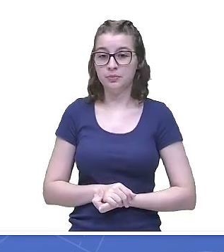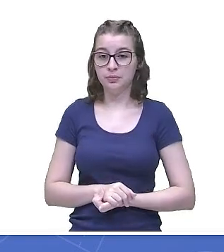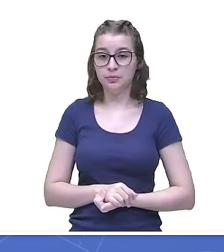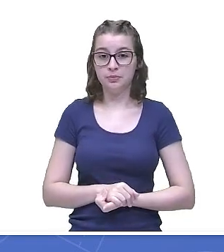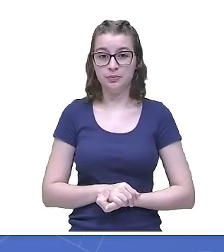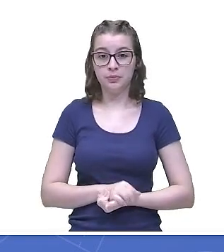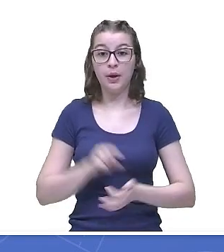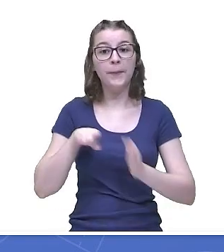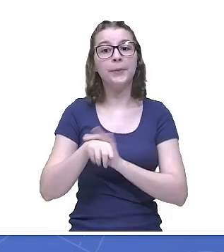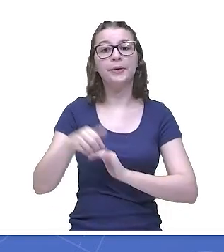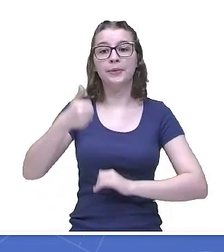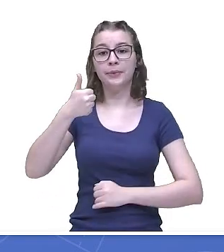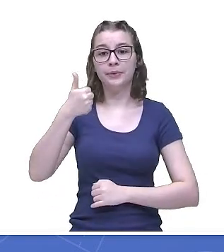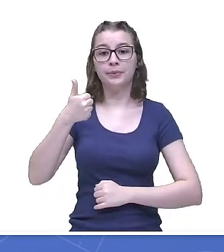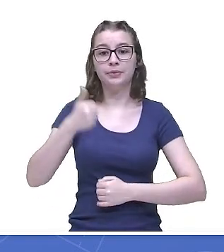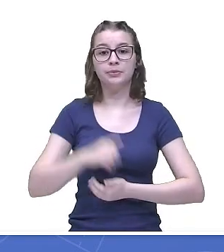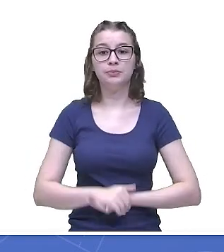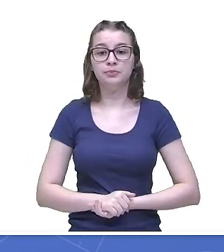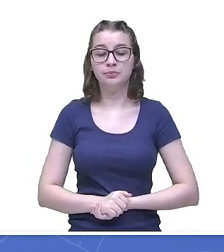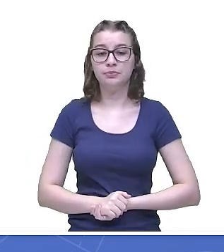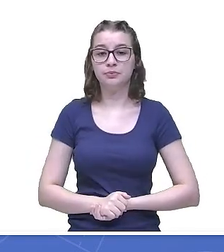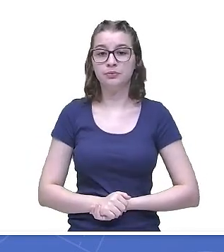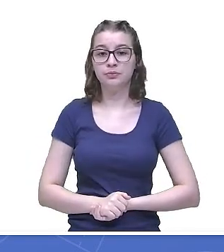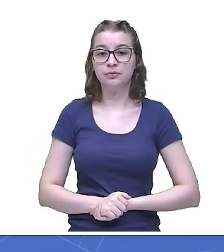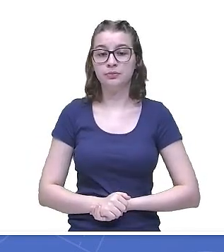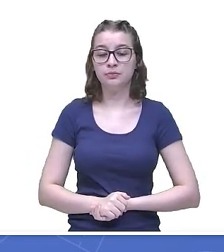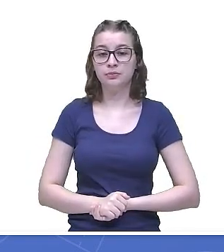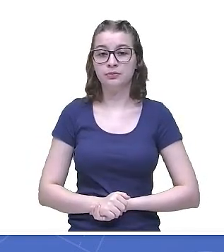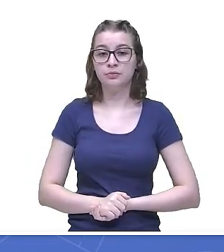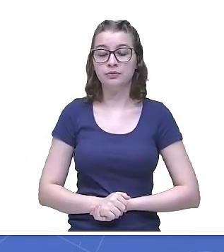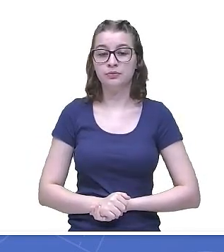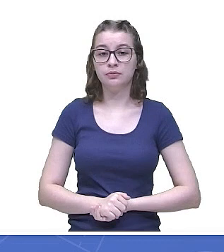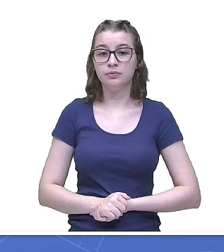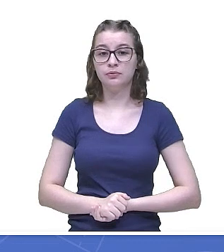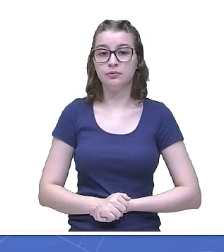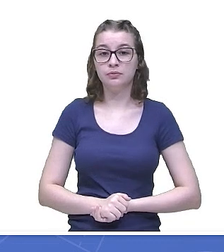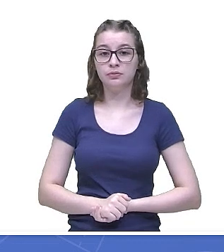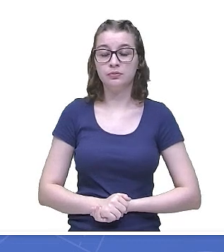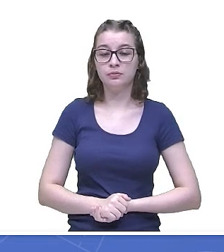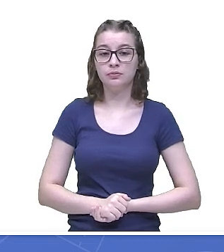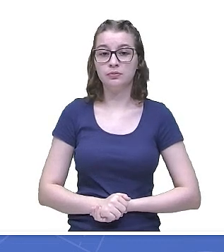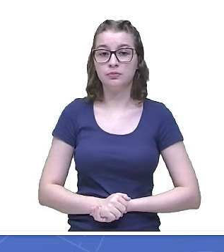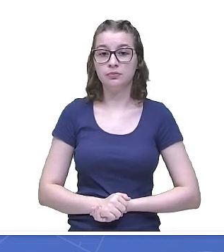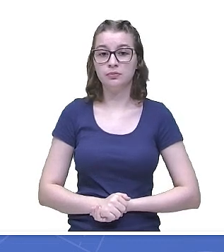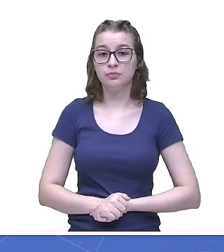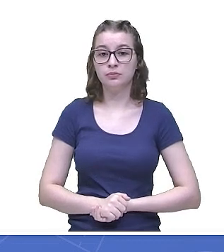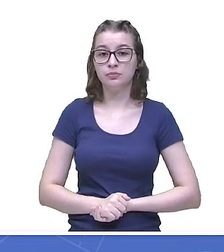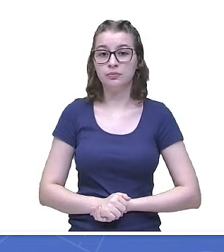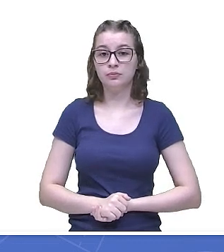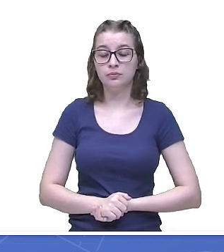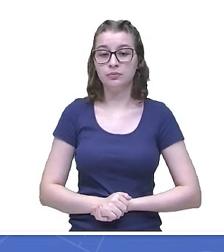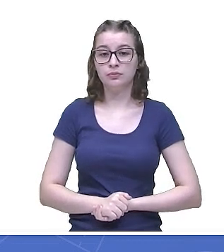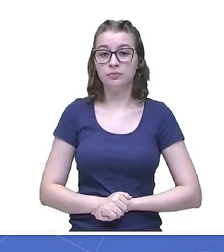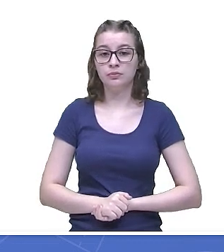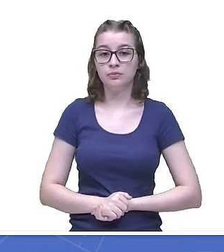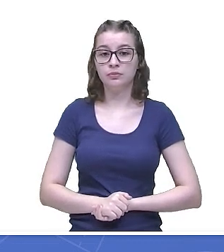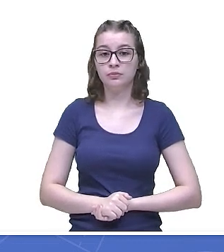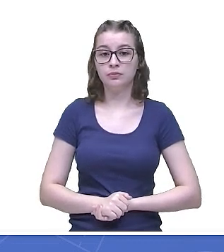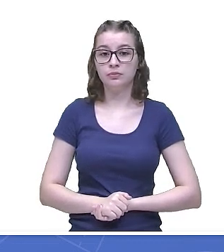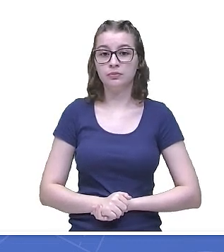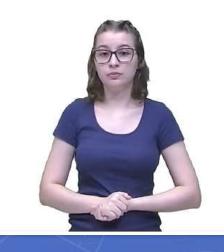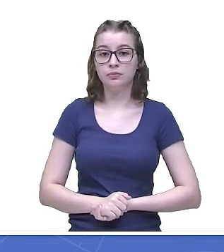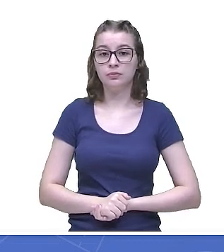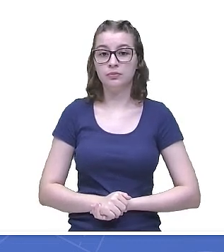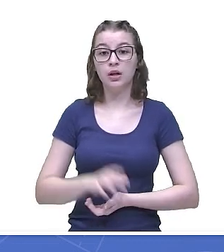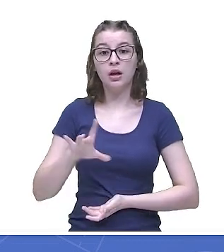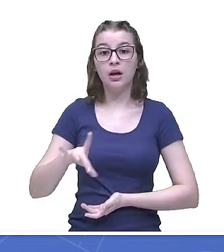a questão 1, segundo o nosso gabarito, é quem marcou correto foi aqueles alunos que marcaram a